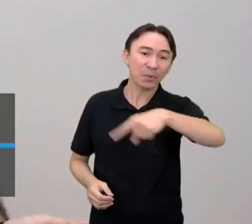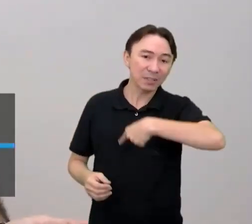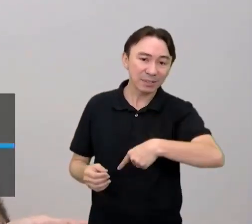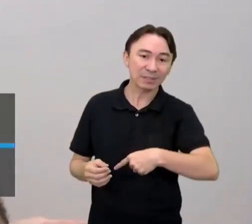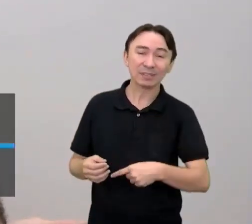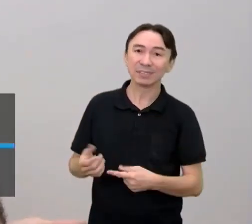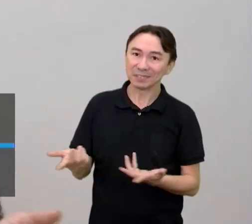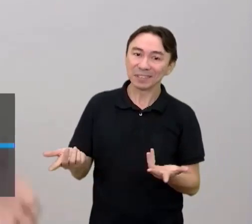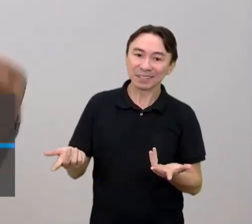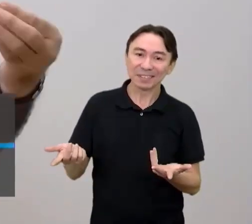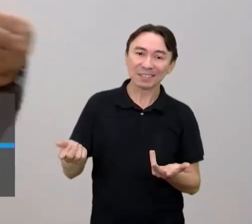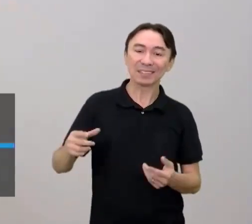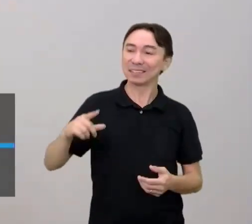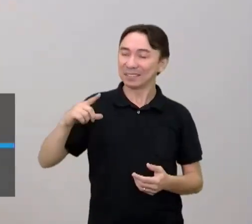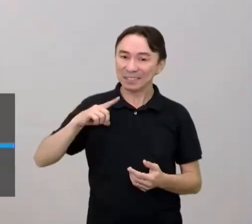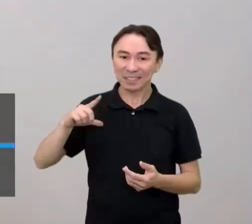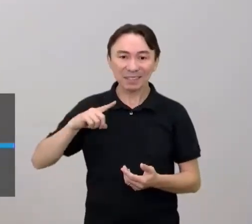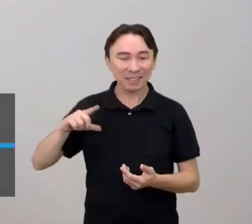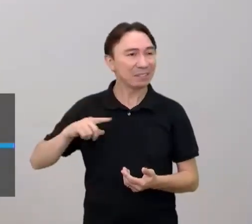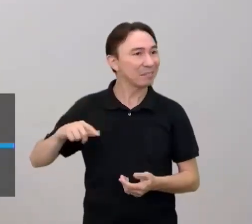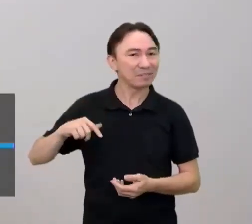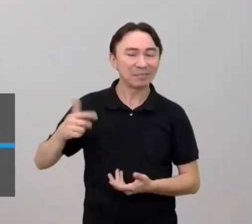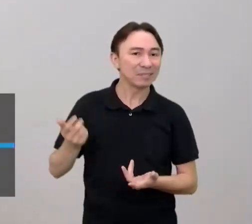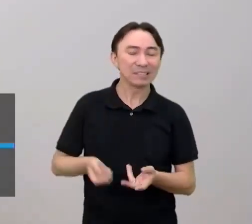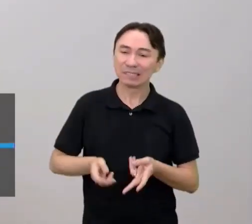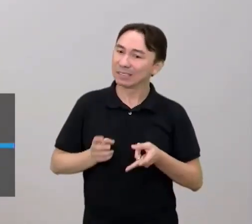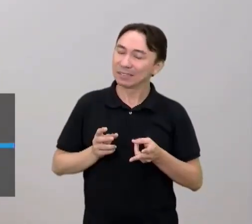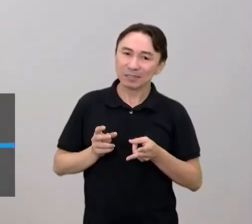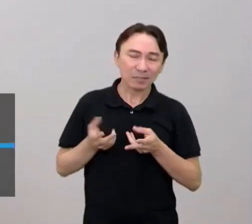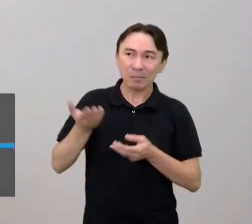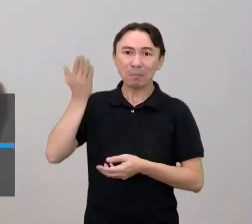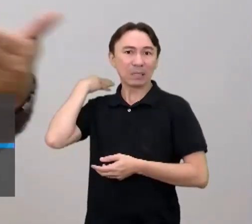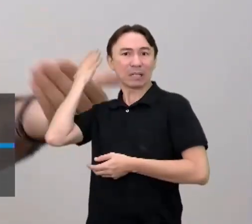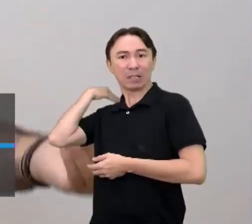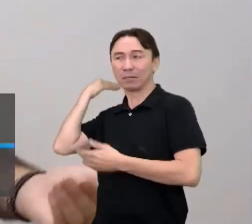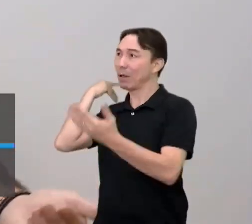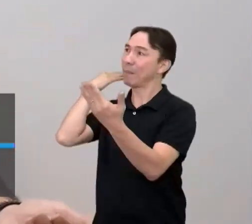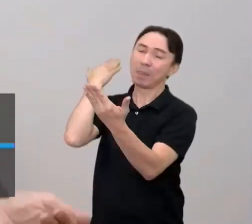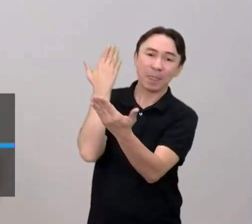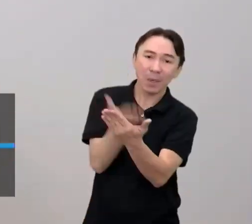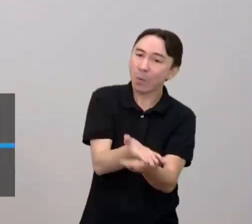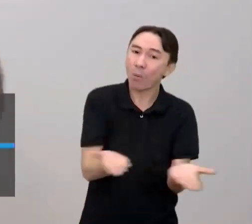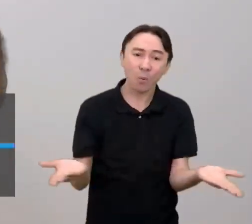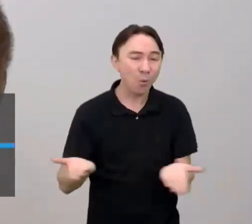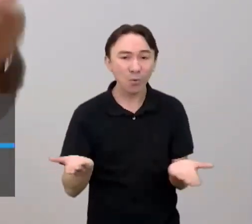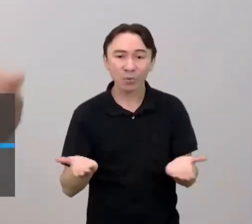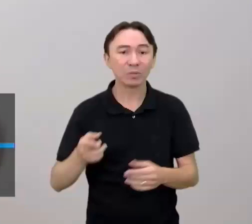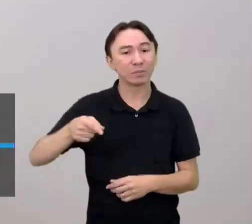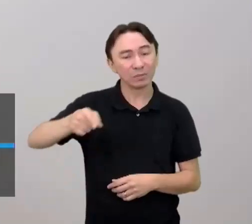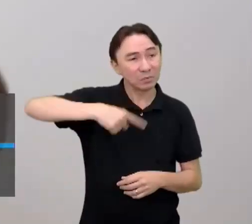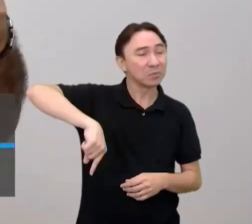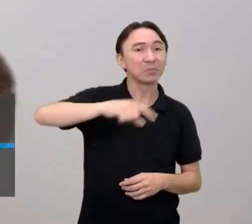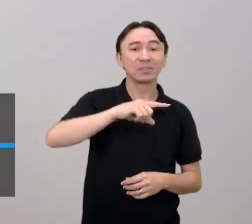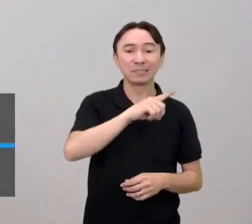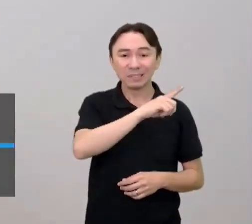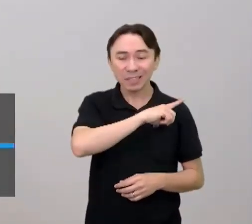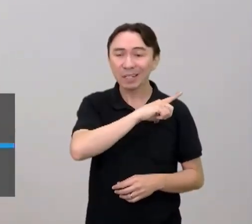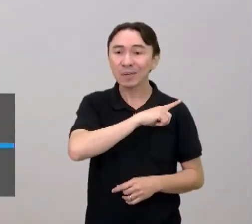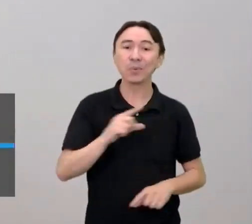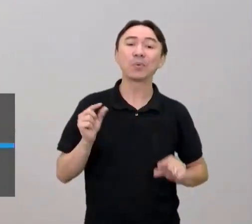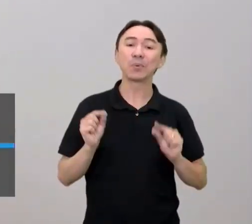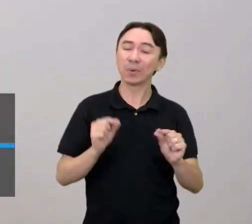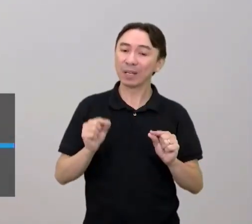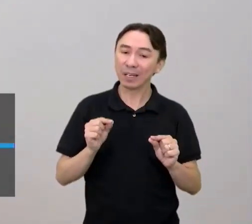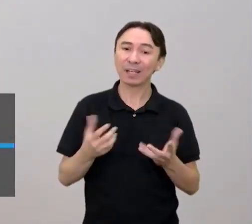caminha. Ela busca, por uma questão de sobrevivência ou de ganância, sei lá, ambição, ela busca